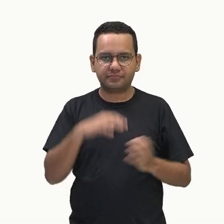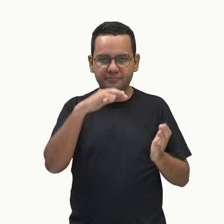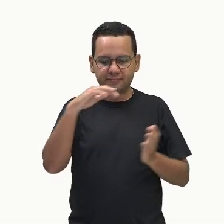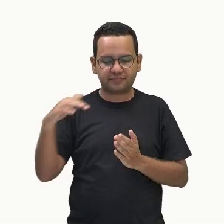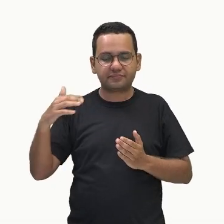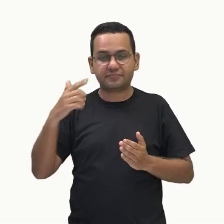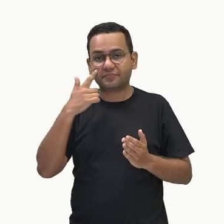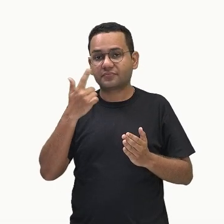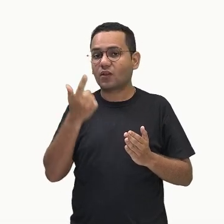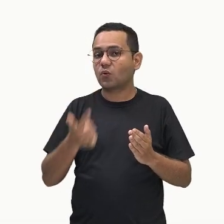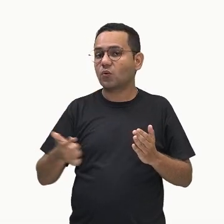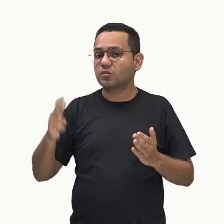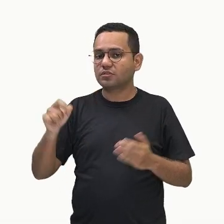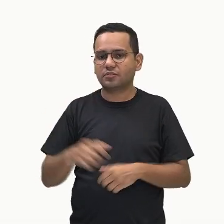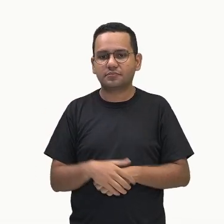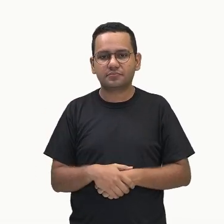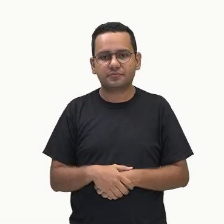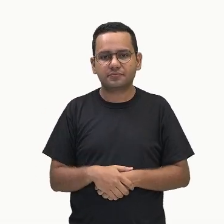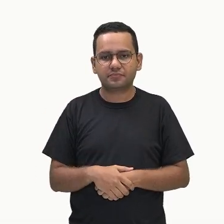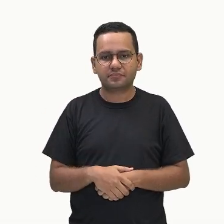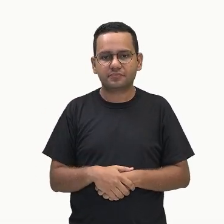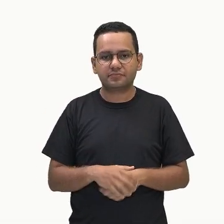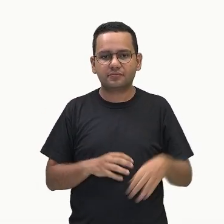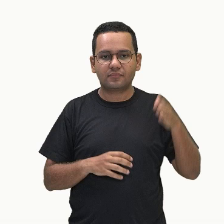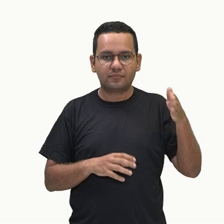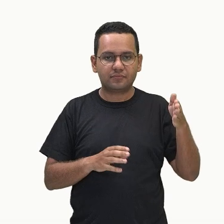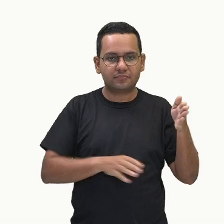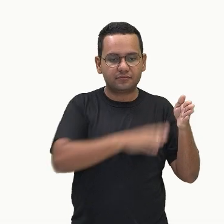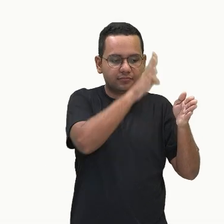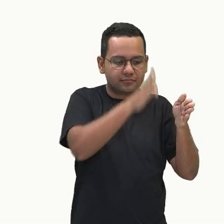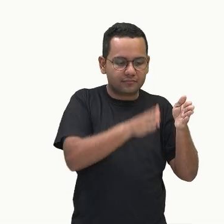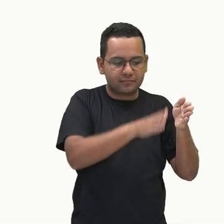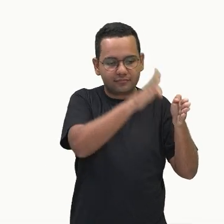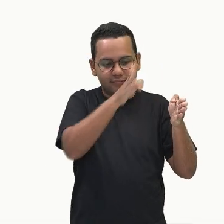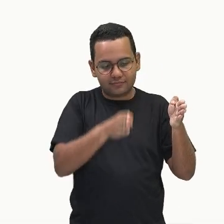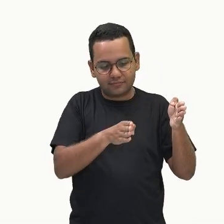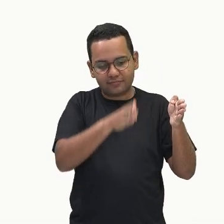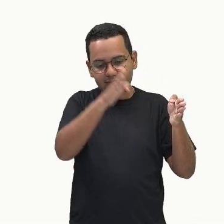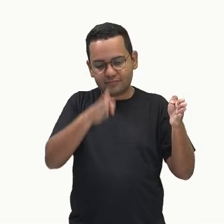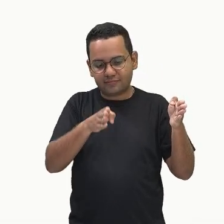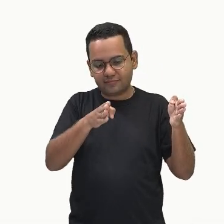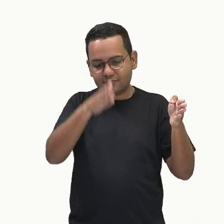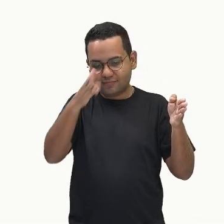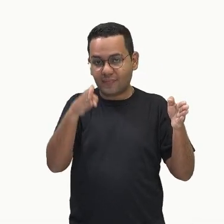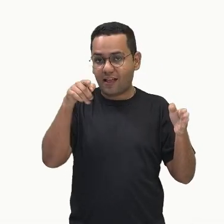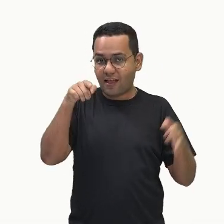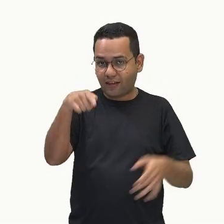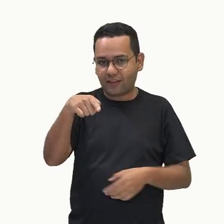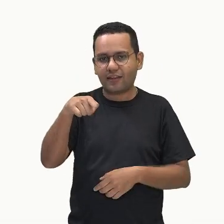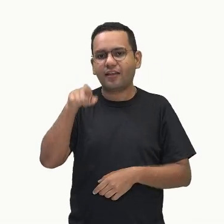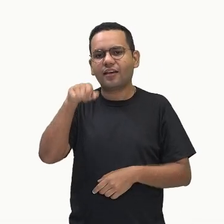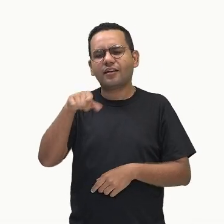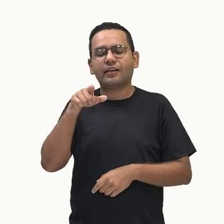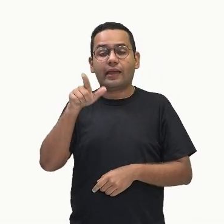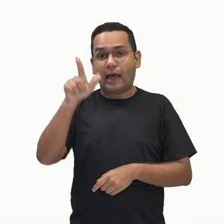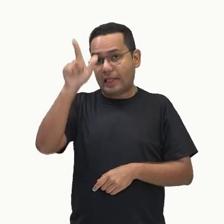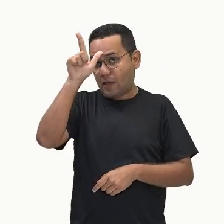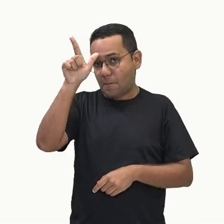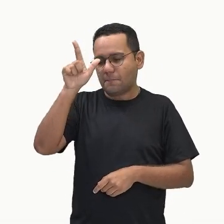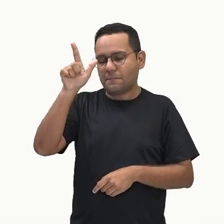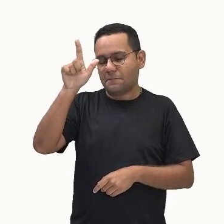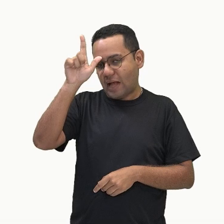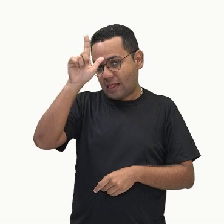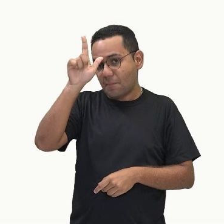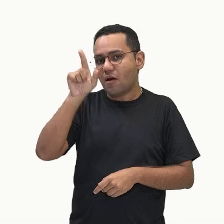modelo, que é o modelo atômico de Schrödinger, em alemão, gente, que é o modelo mais